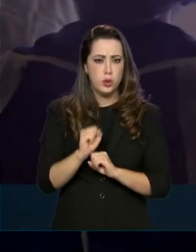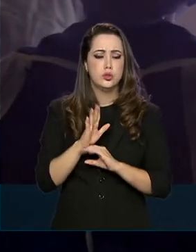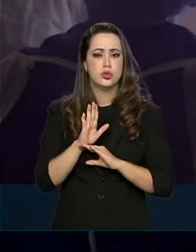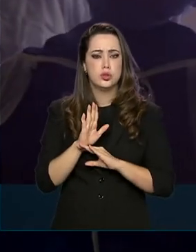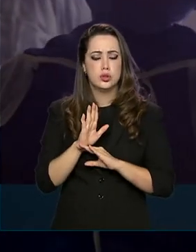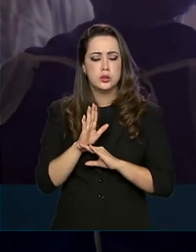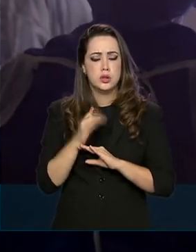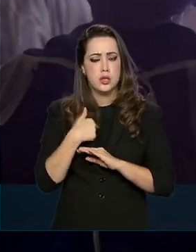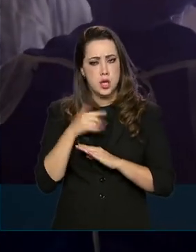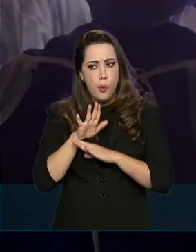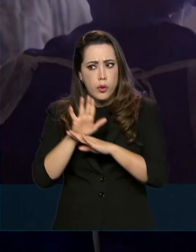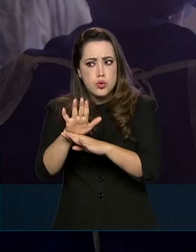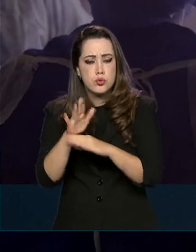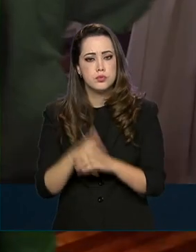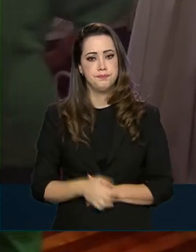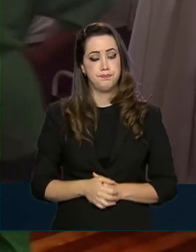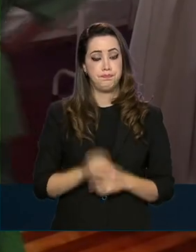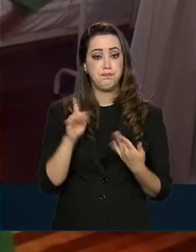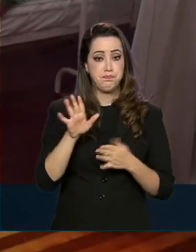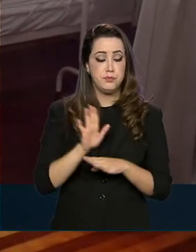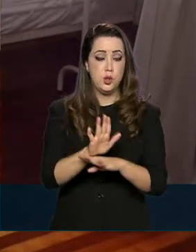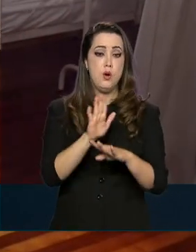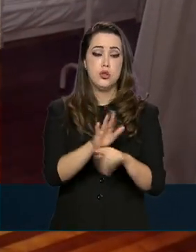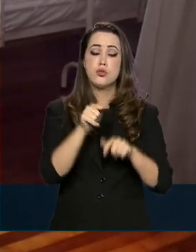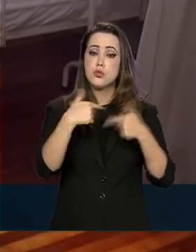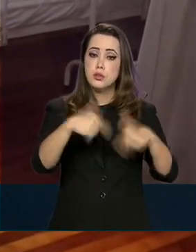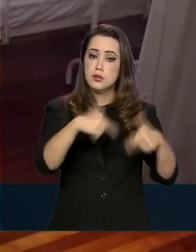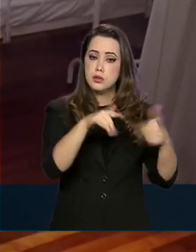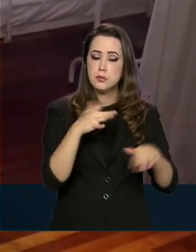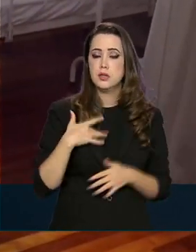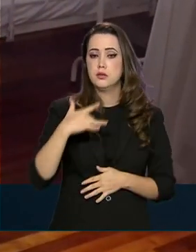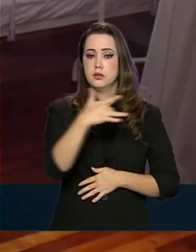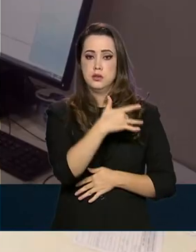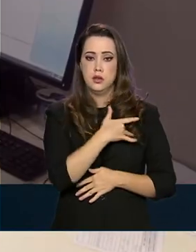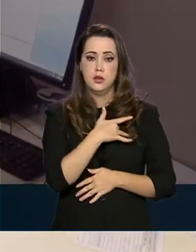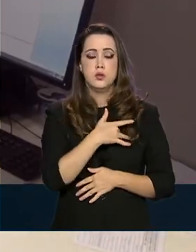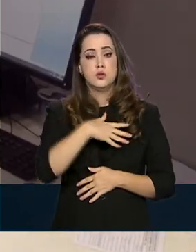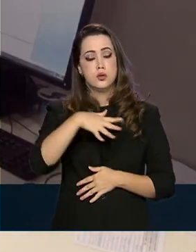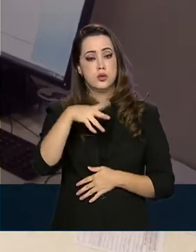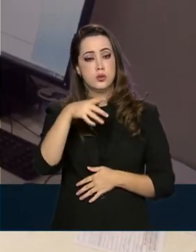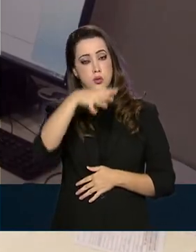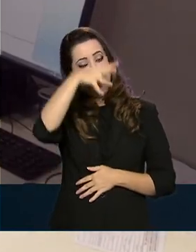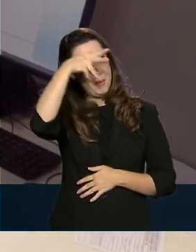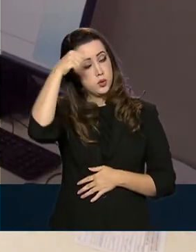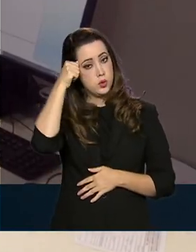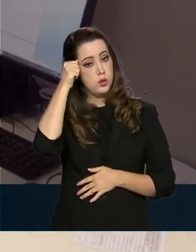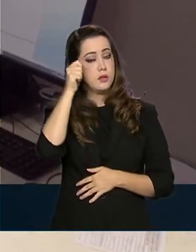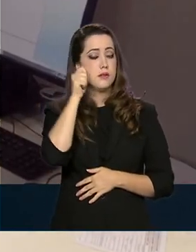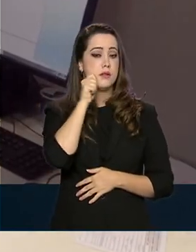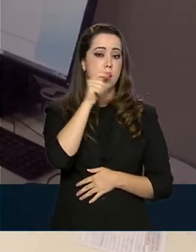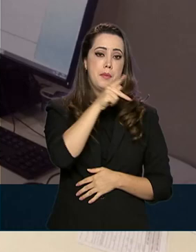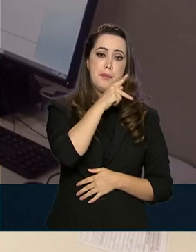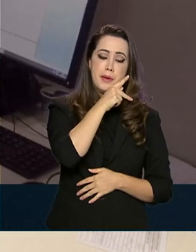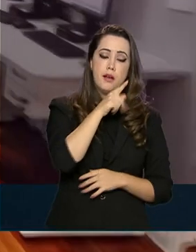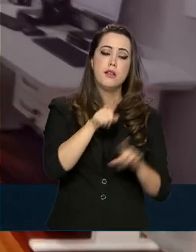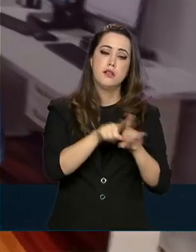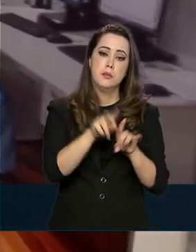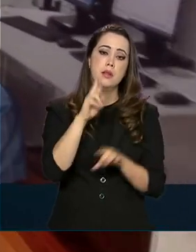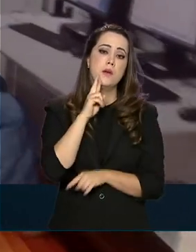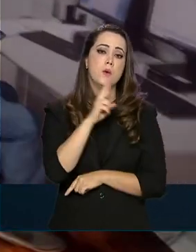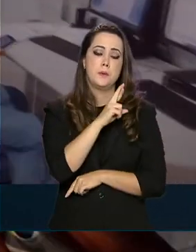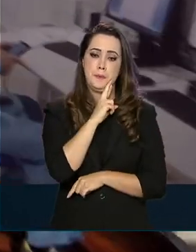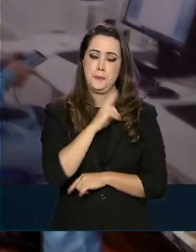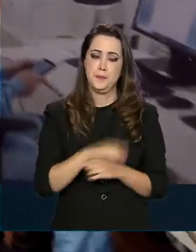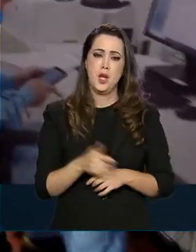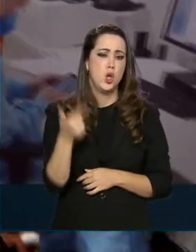estão reforçando o atendimento dos serviços de saúde nos estados do Amazonas, Amapá e de Roraima. E